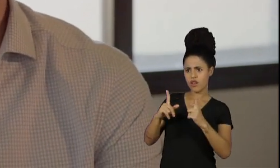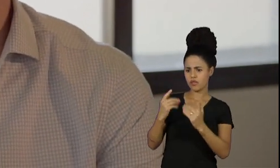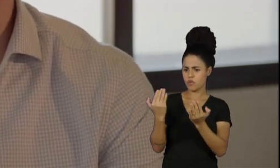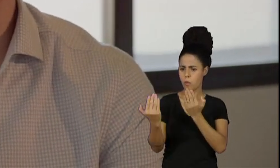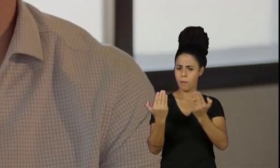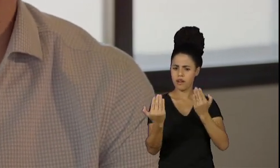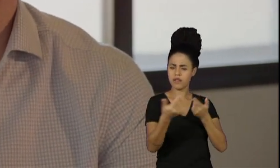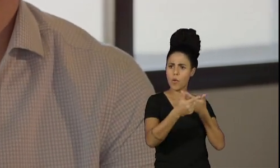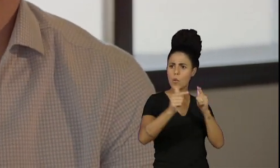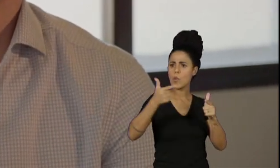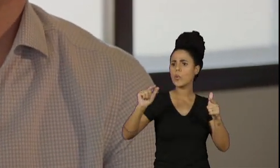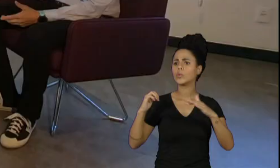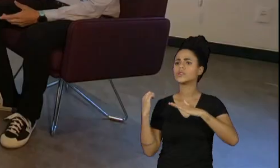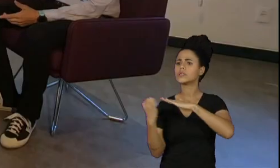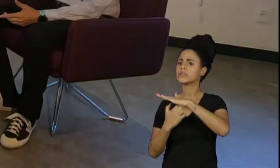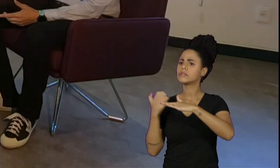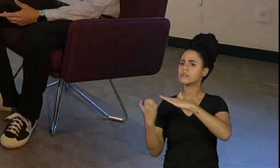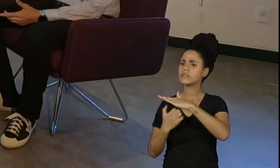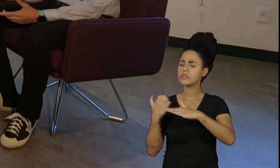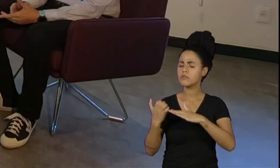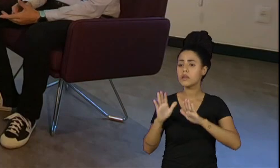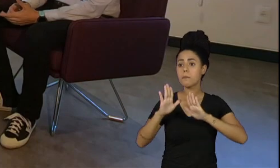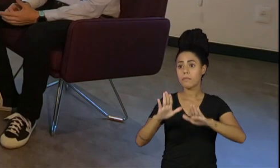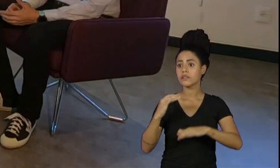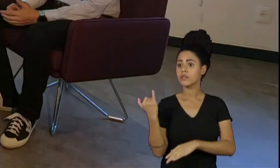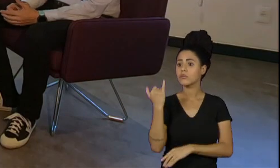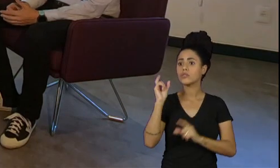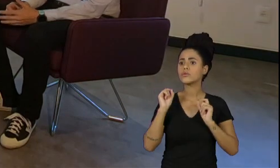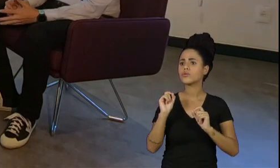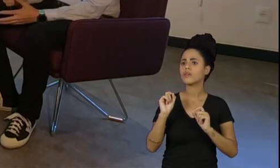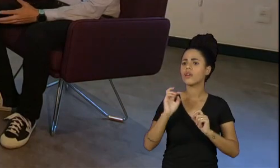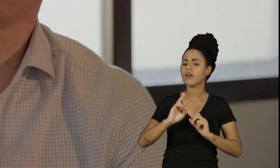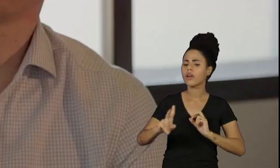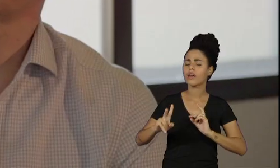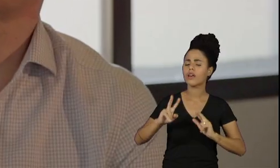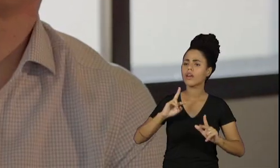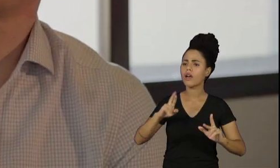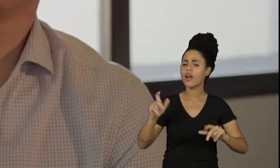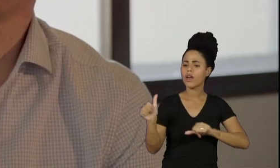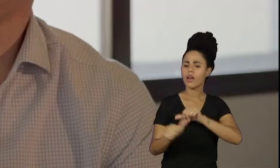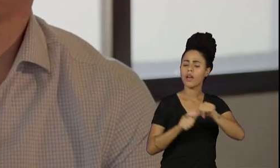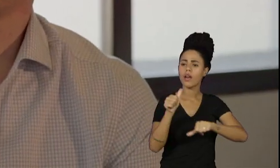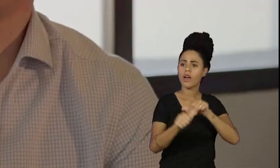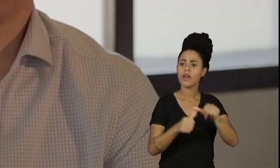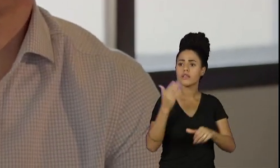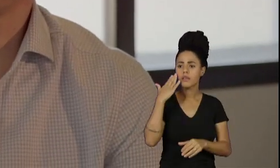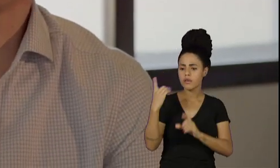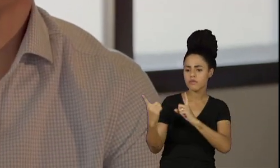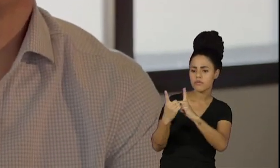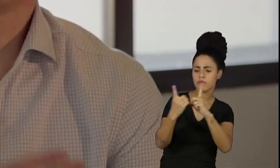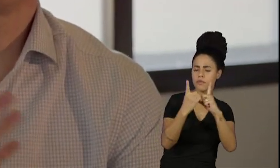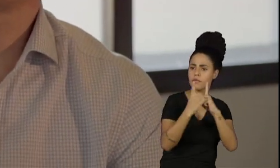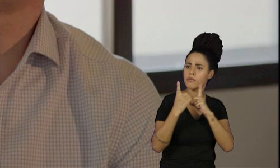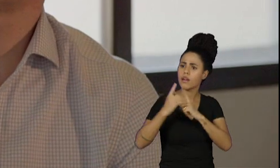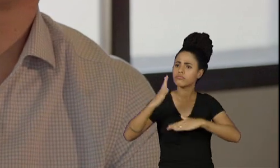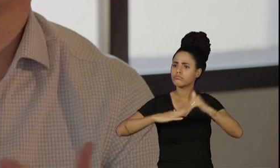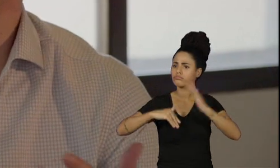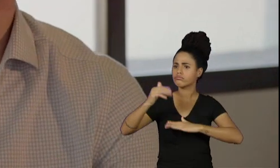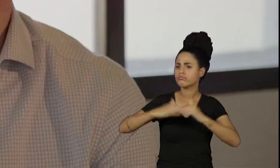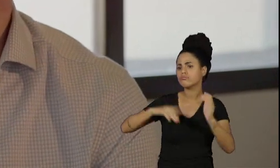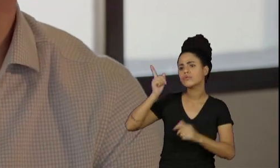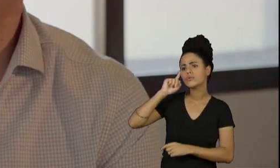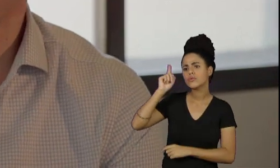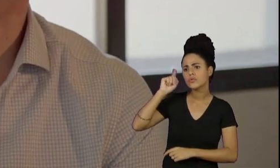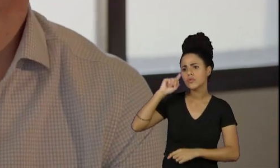segmento que a gente atua, mas a parte mais importante de mudança nesse processo é o reconhecimento dos clientes das nossas práticas. Então, com esse movimento todo